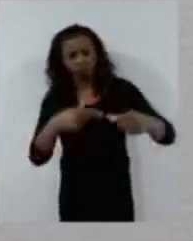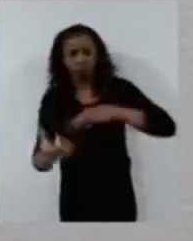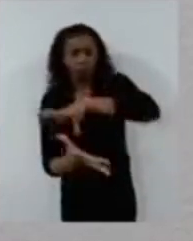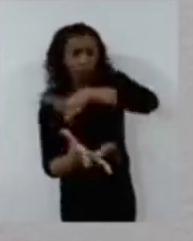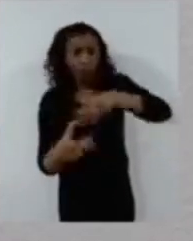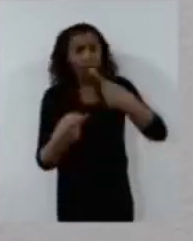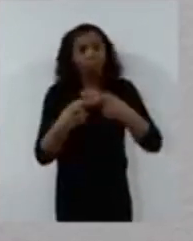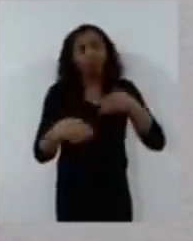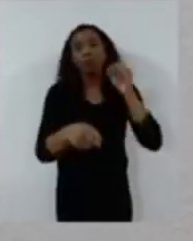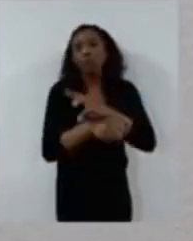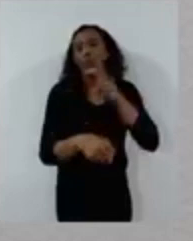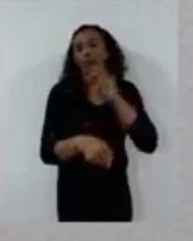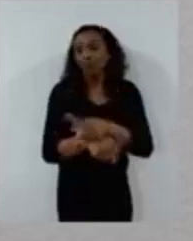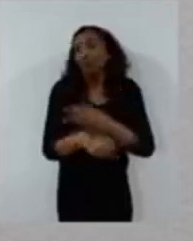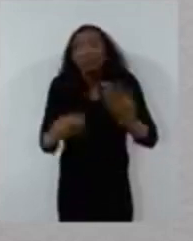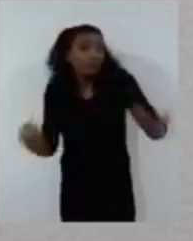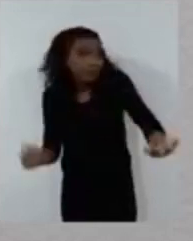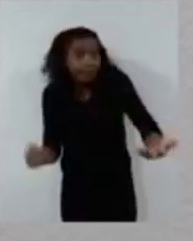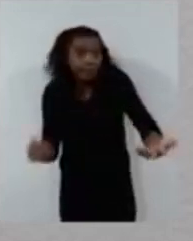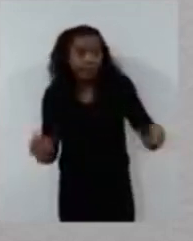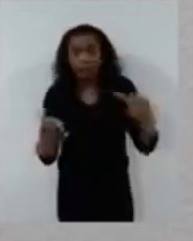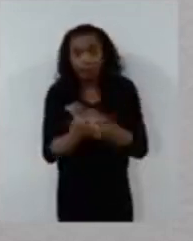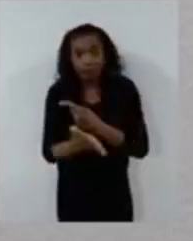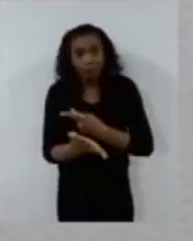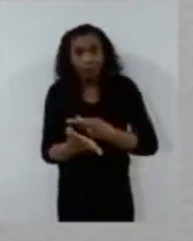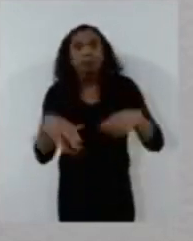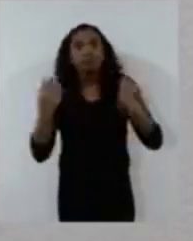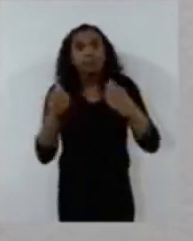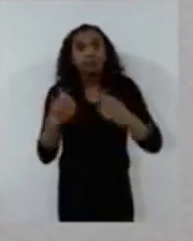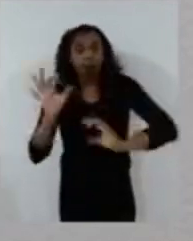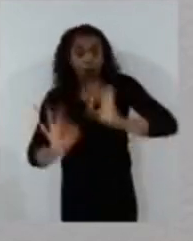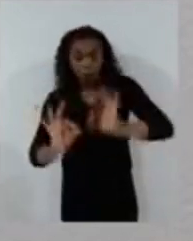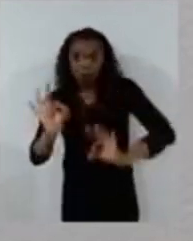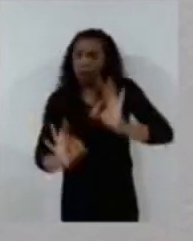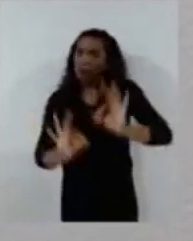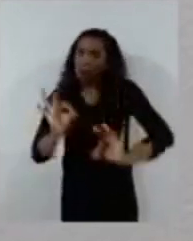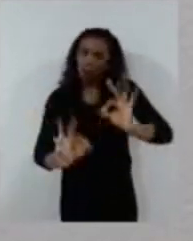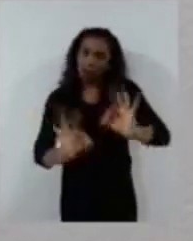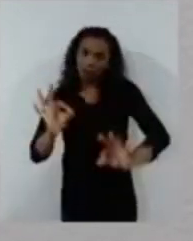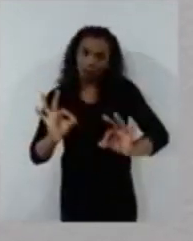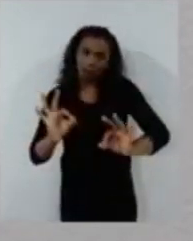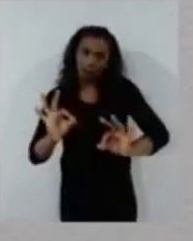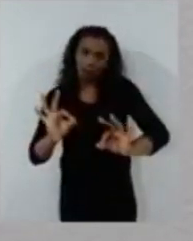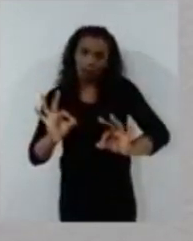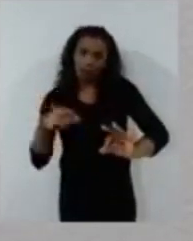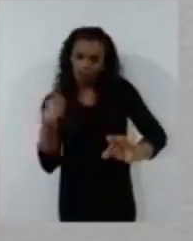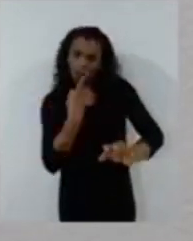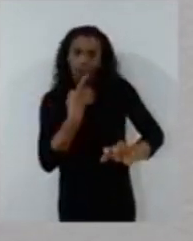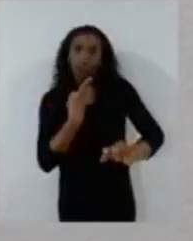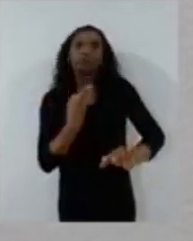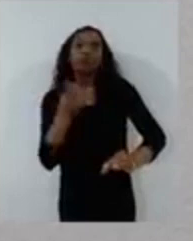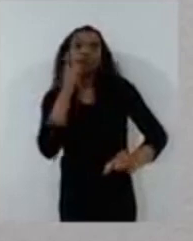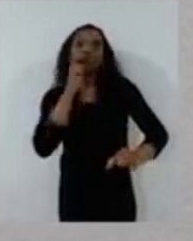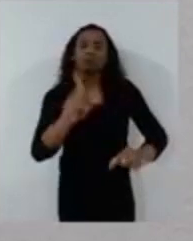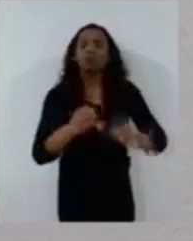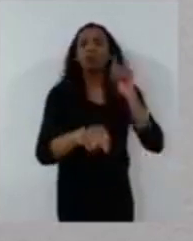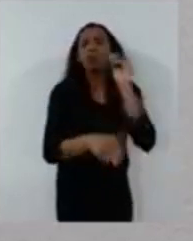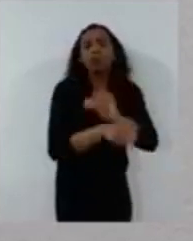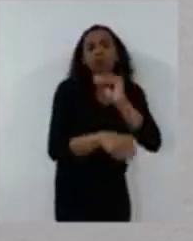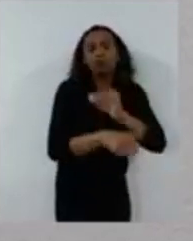tributos. A gente deve se organizar para que as coisas sejam feitas de forma adequada e que a gente consiga cuidar de